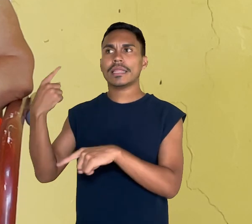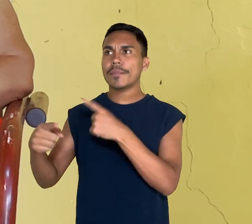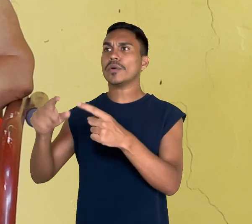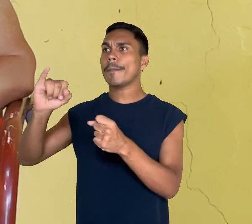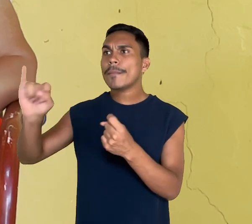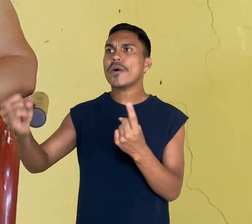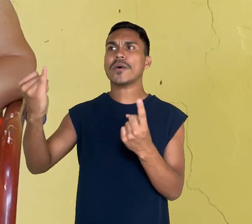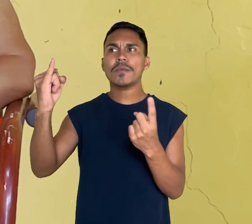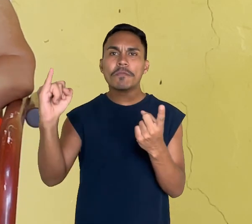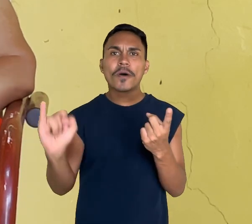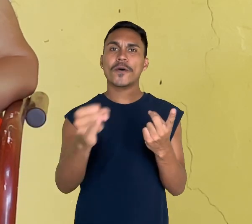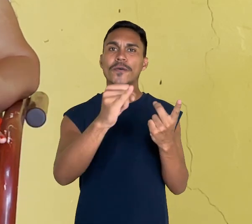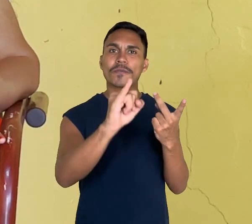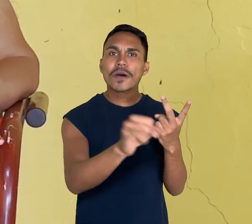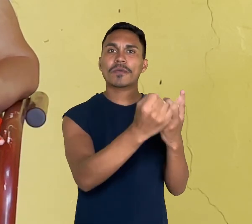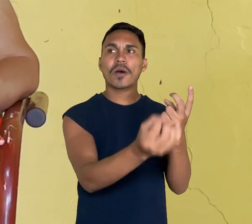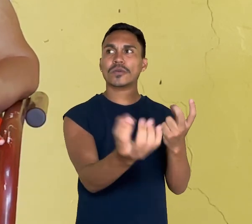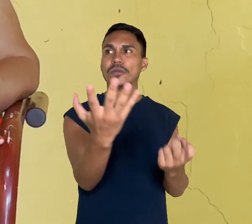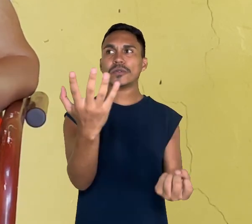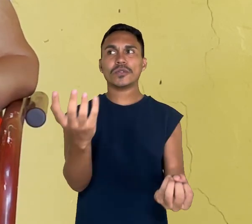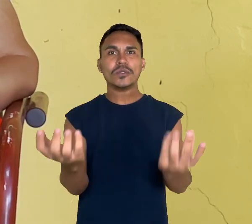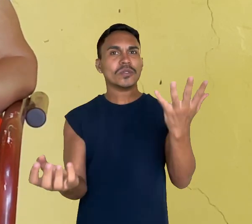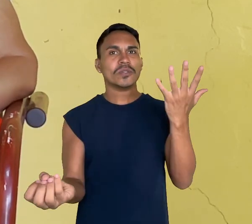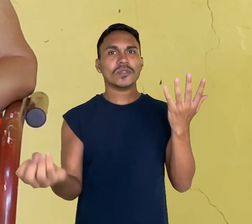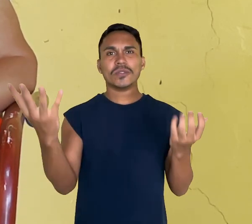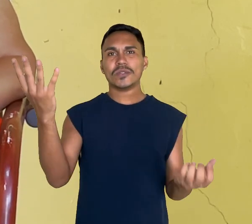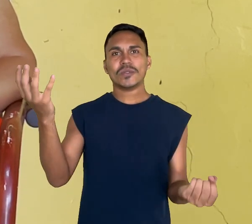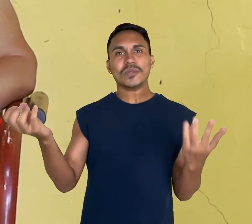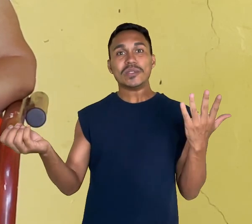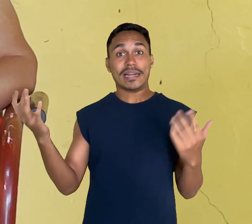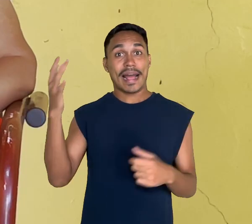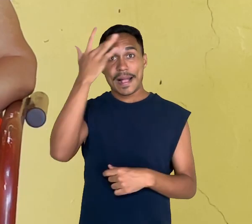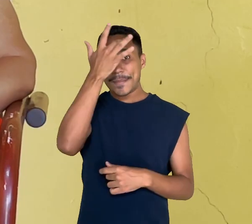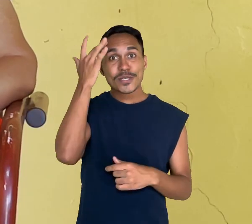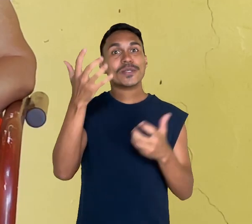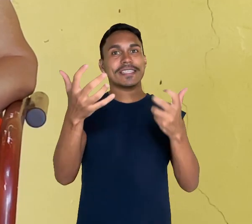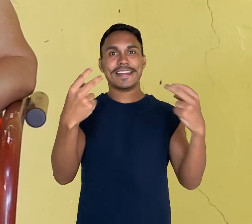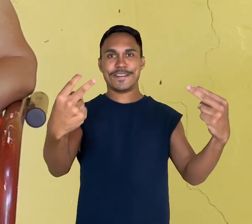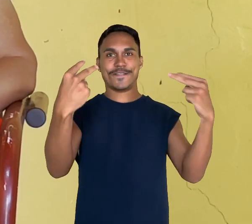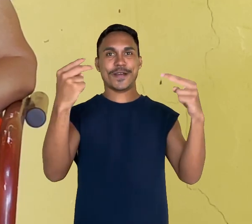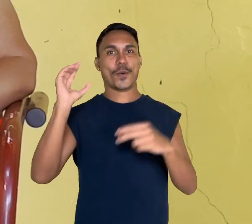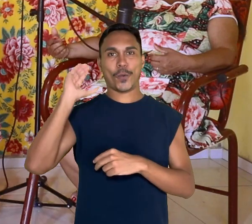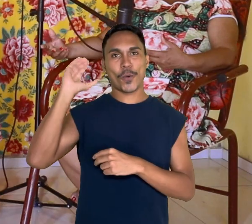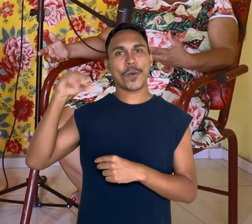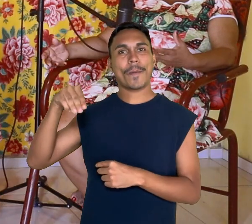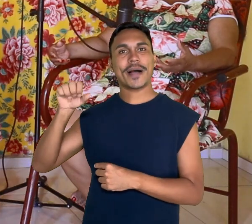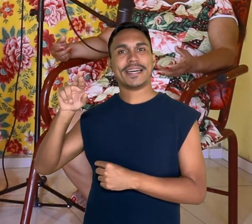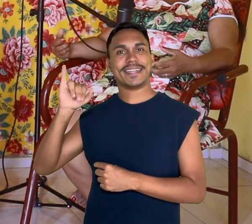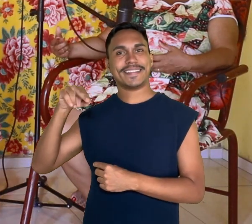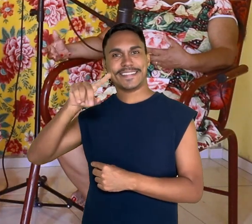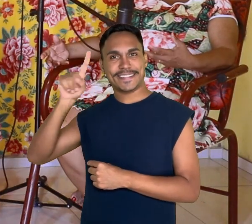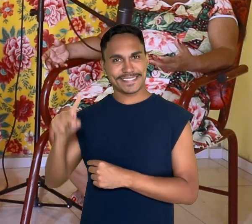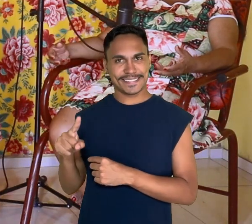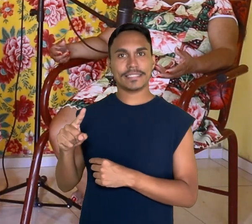começaram-se a abrir porteiras e portões. Todo mundo queria ver o coco da Marinês. A gente foi cada